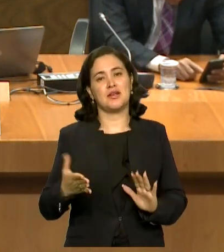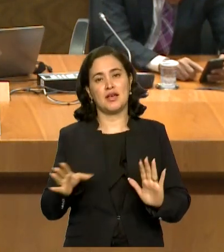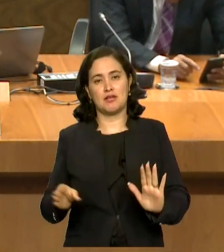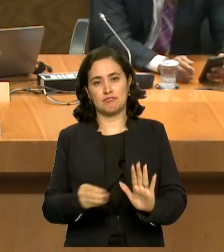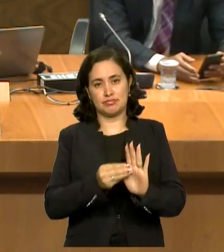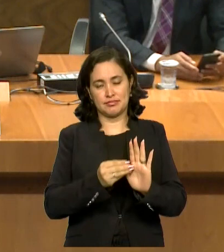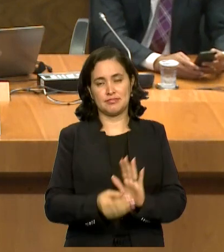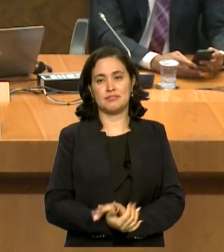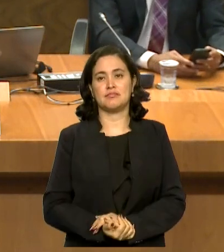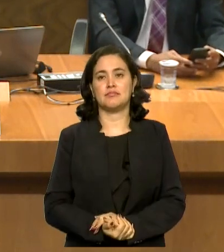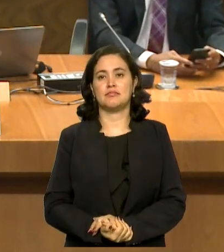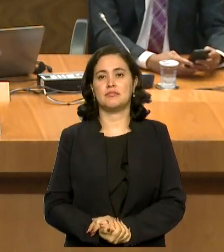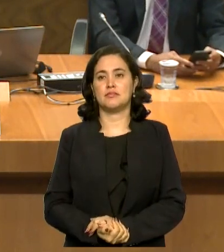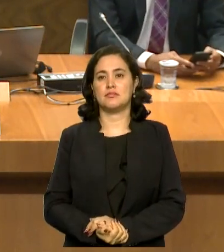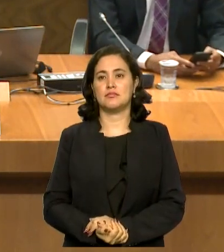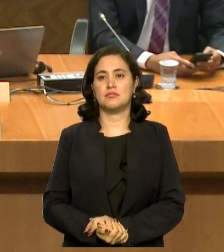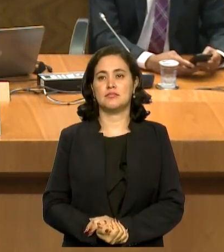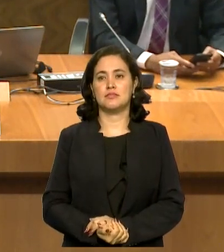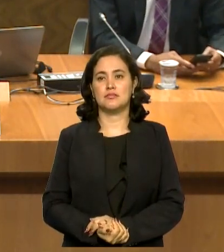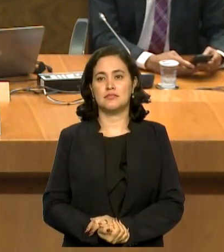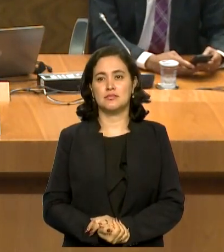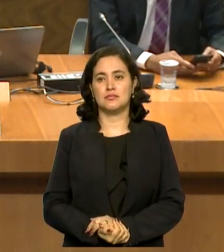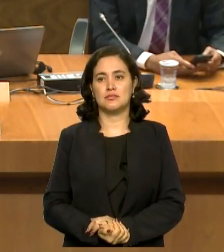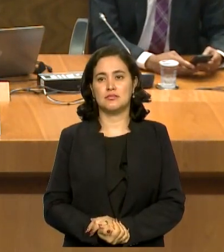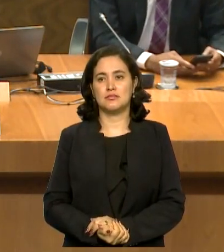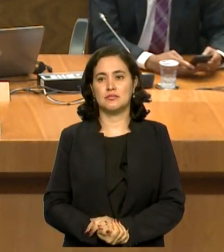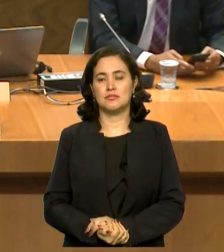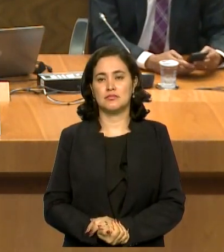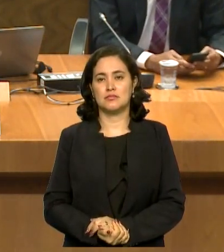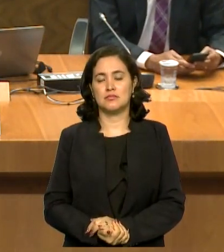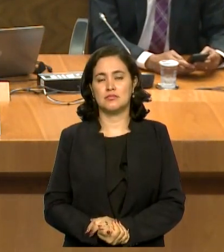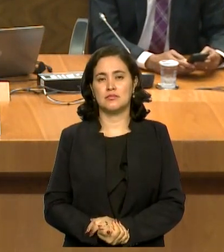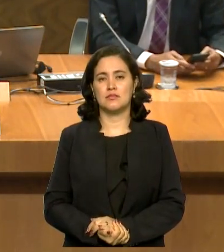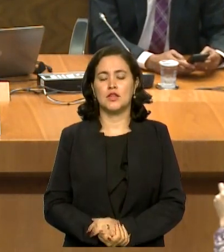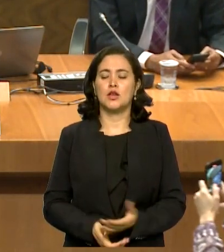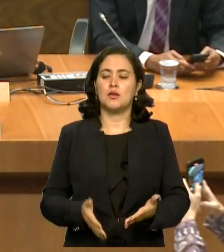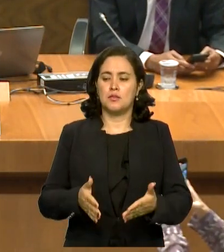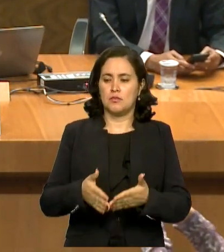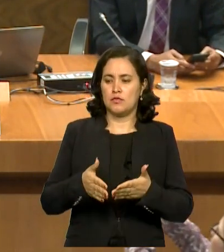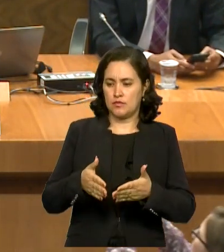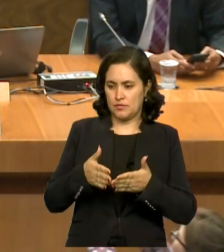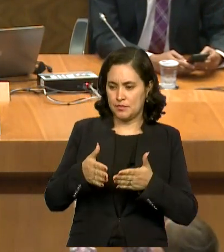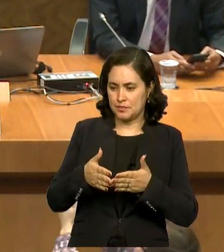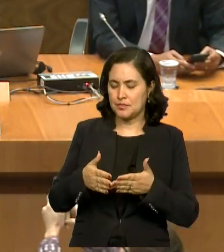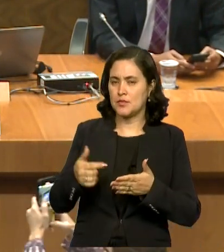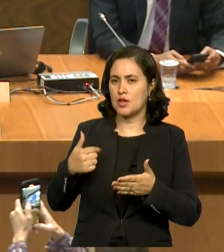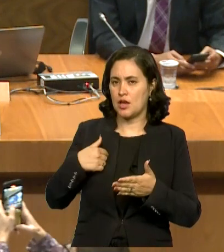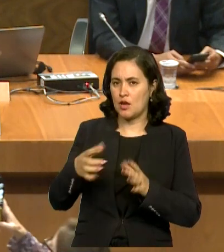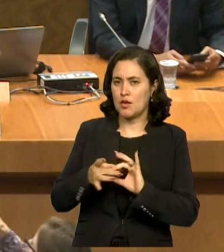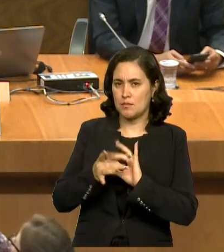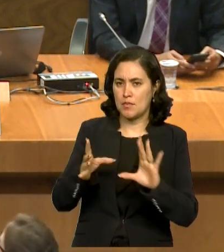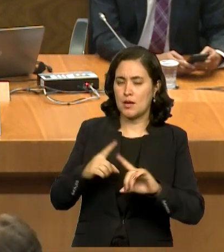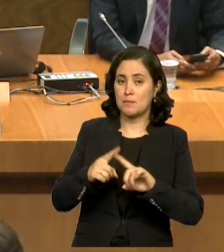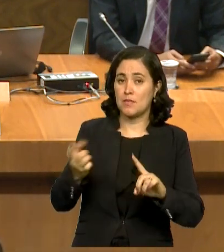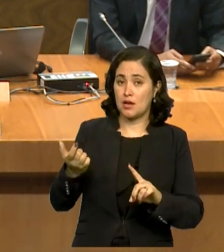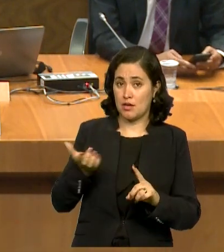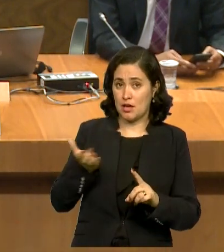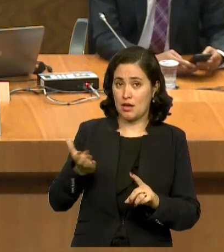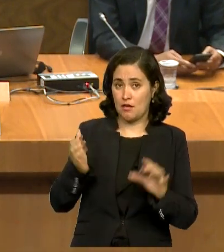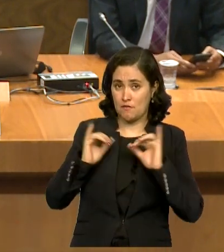Senhor presidente, questão de ordem. Eu quero, inclusive, dessa autorização, mas quero fazer um destaque aqui importante